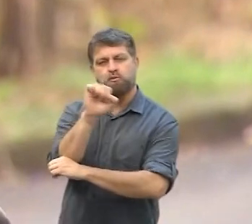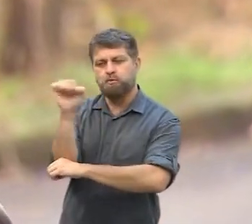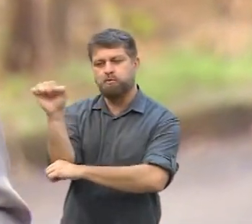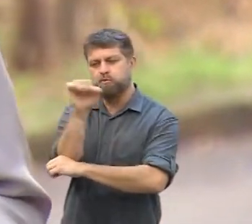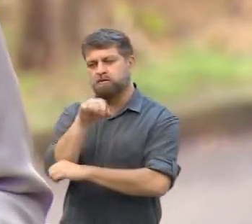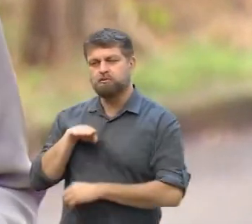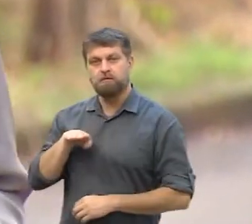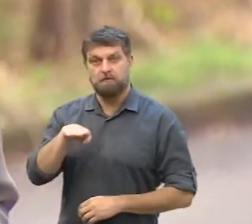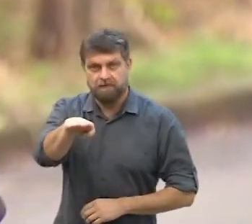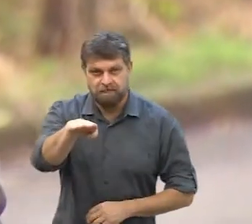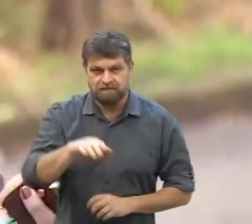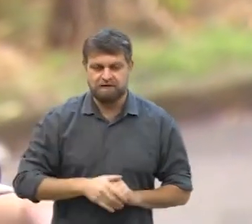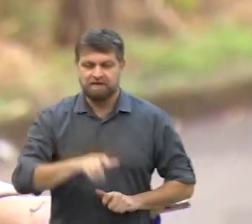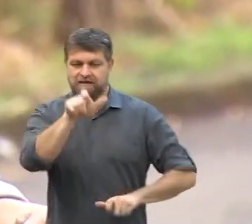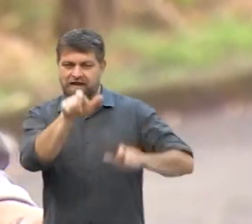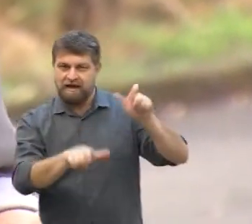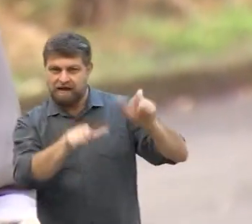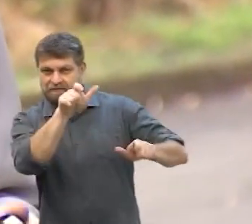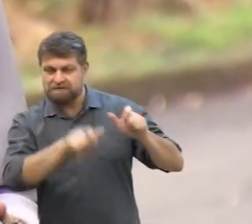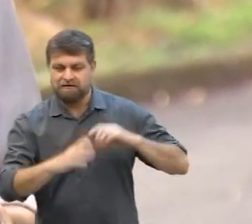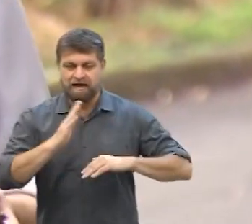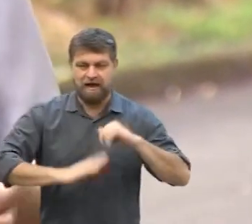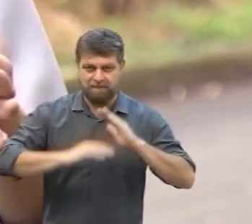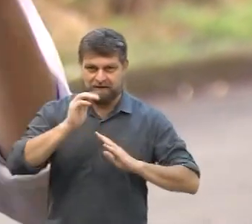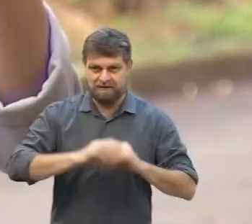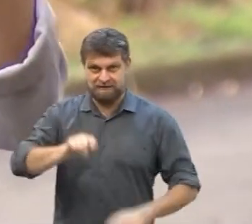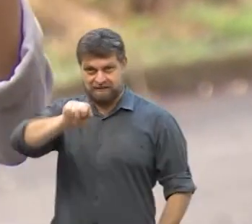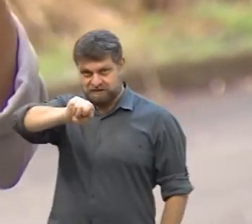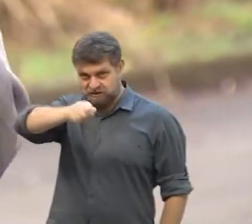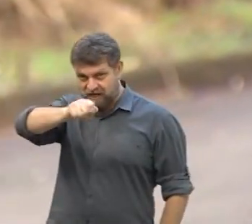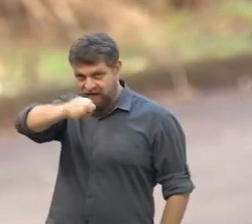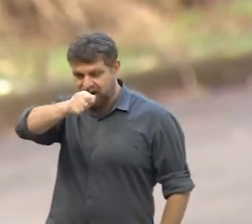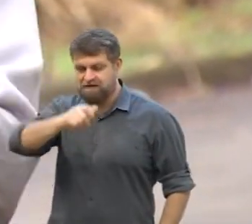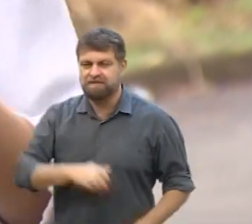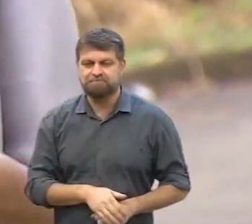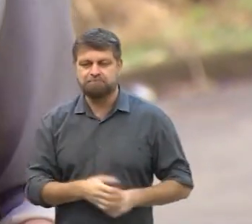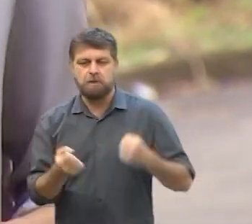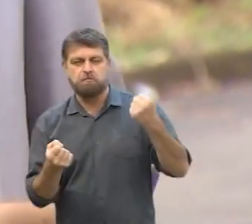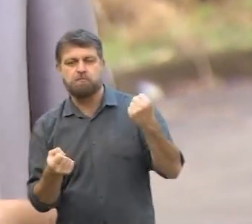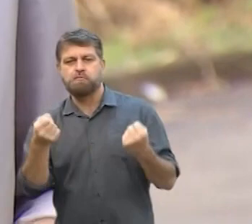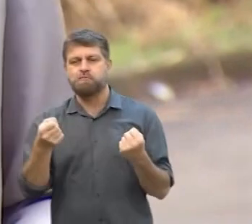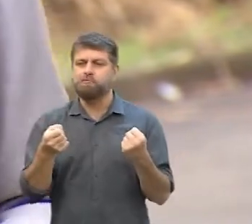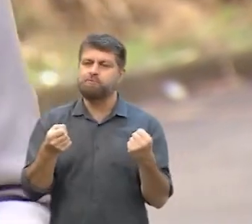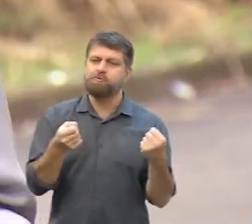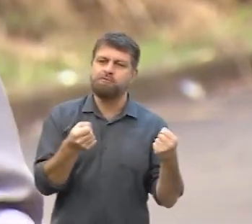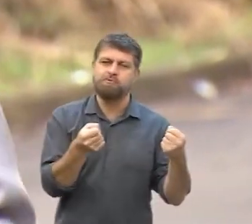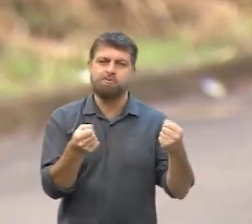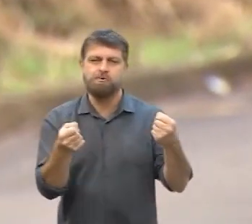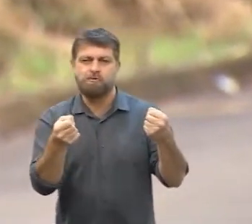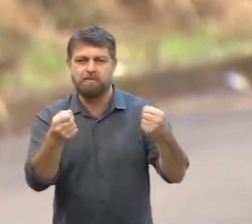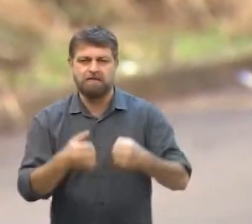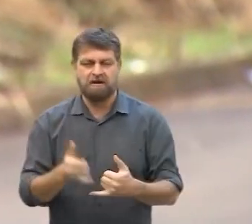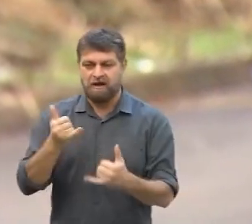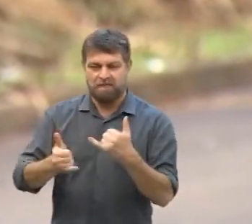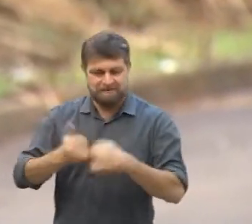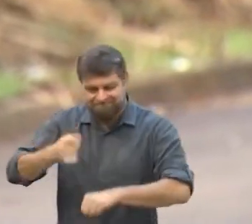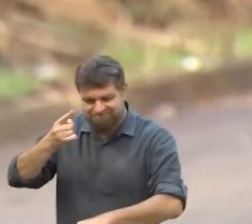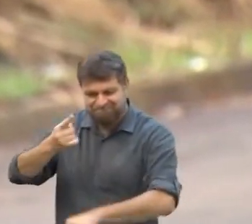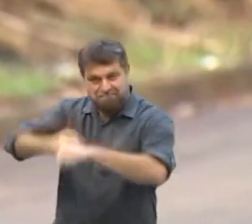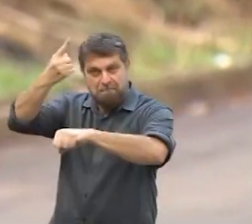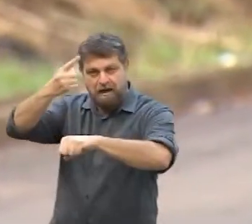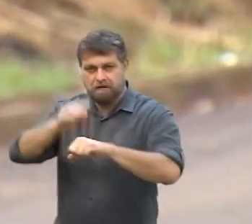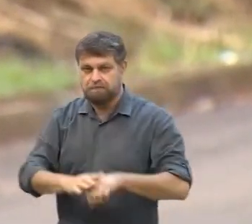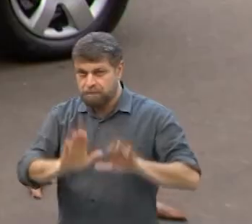sonhada habilitação. Para muitas pessoas, o simples ato de pegar uma chave e ir para a rua dirigir se torna quase